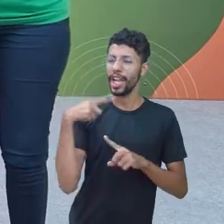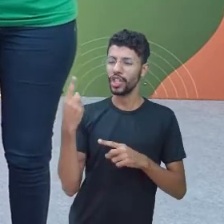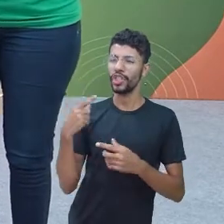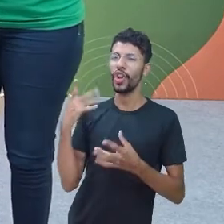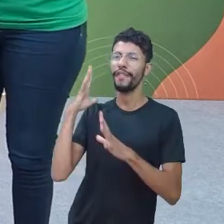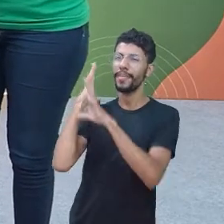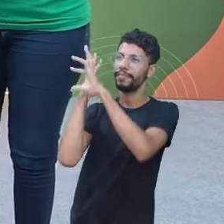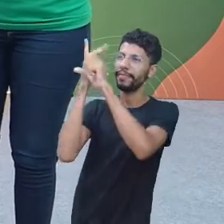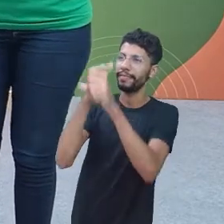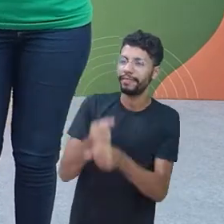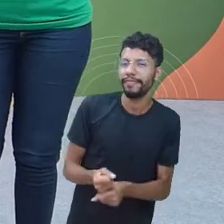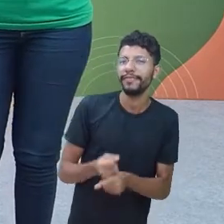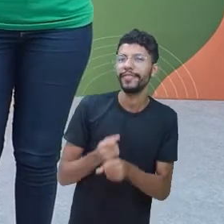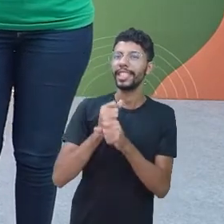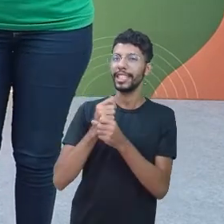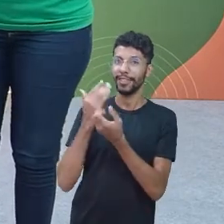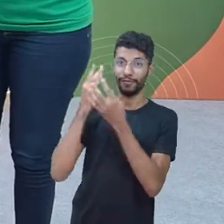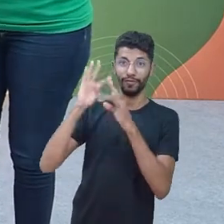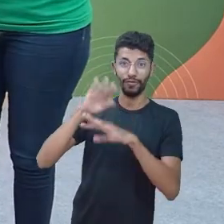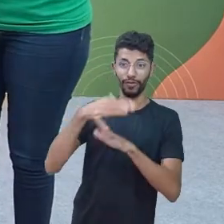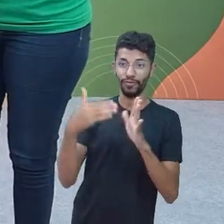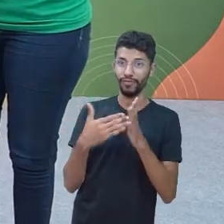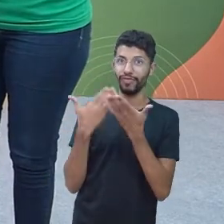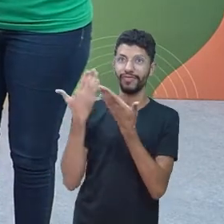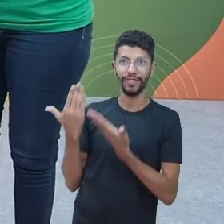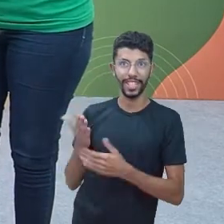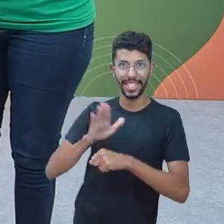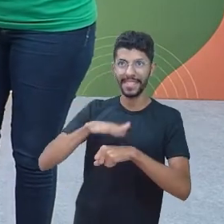isso que vocês estão vendo aqui e muito mais.